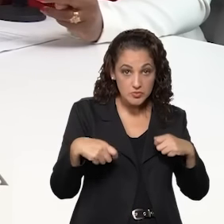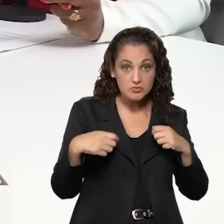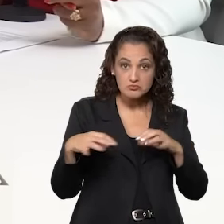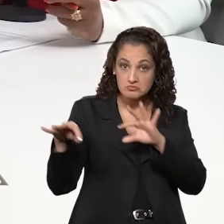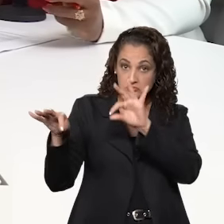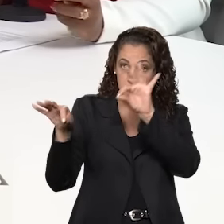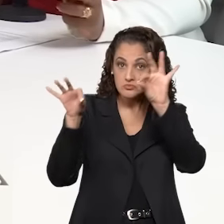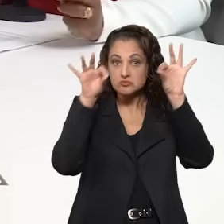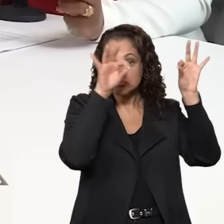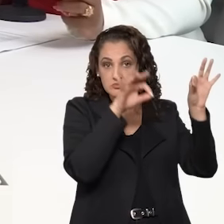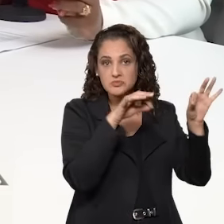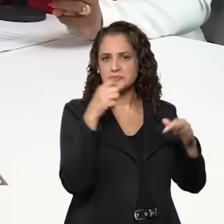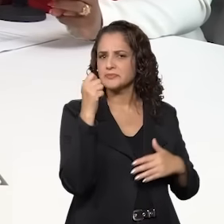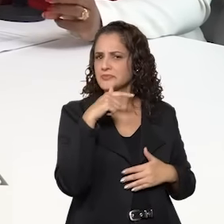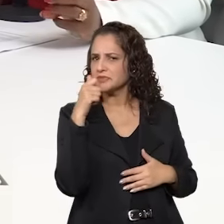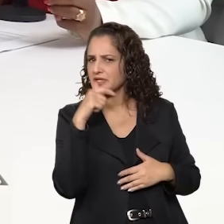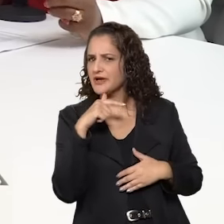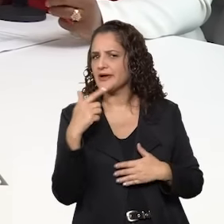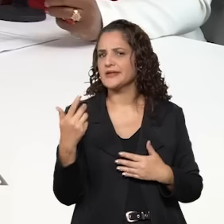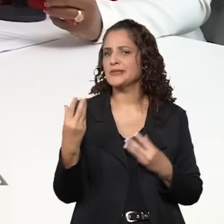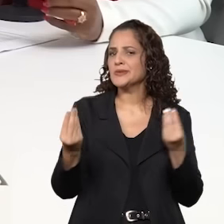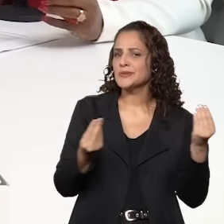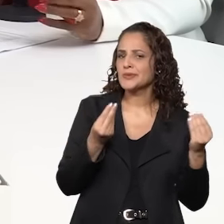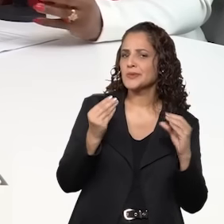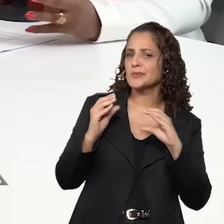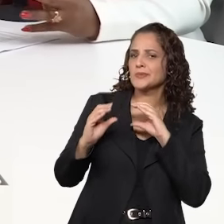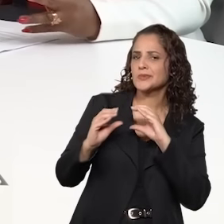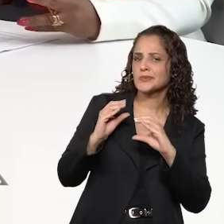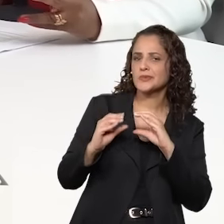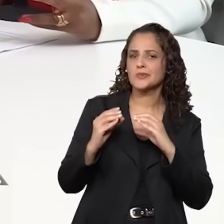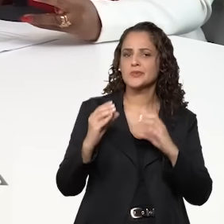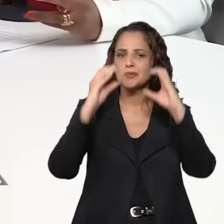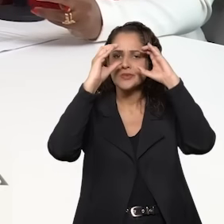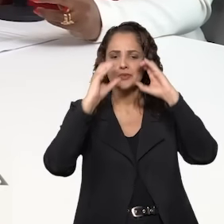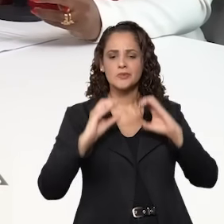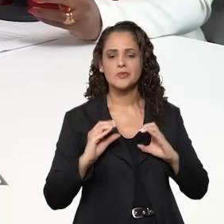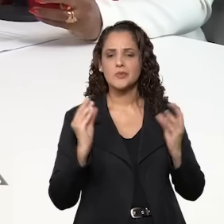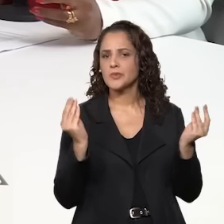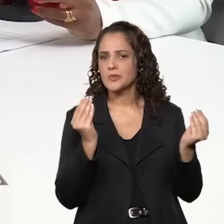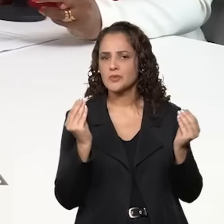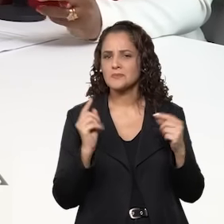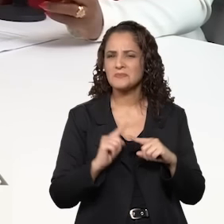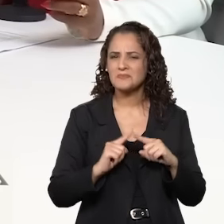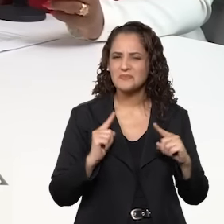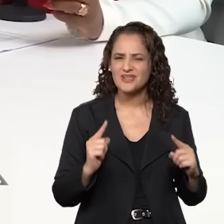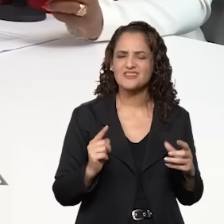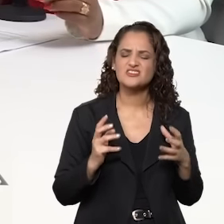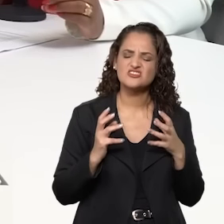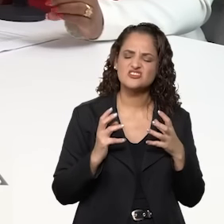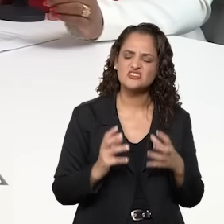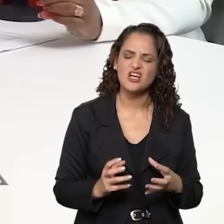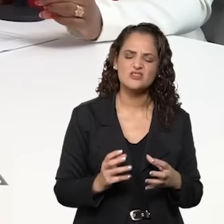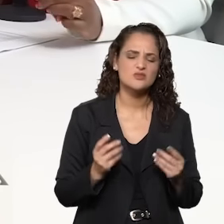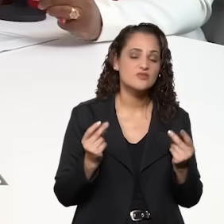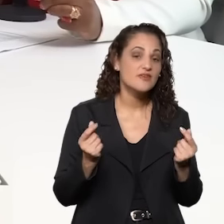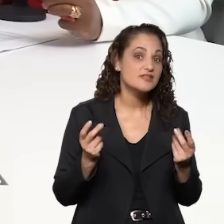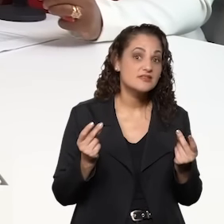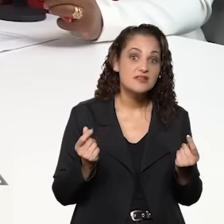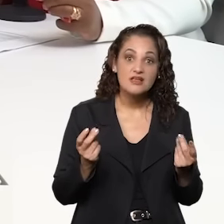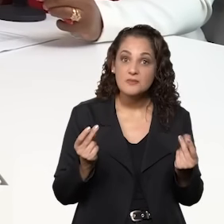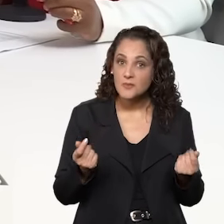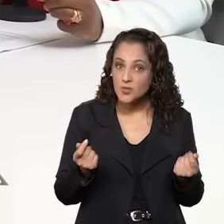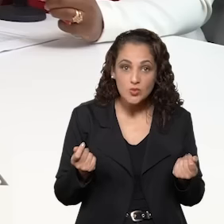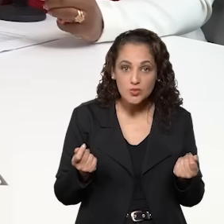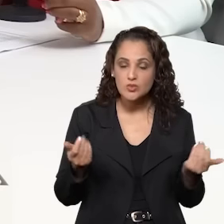como a gente se comporta mas tá chato para muita gente há muito tempo então se hoje nos cabe essa atenção ao os nossos